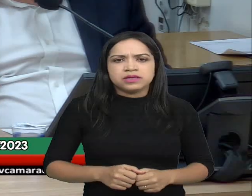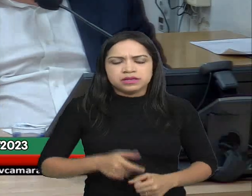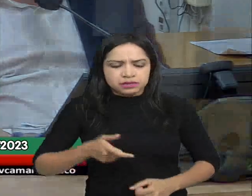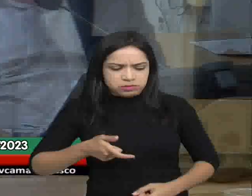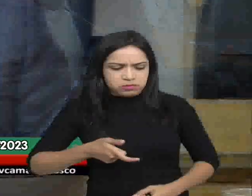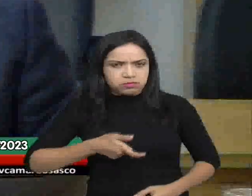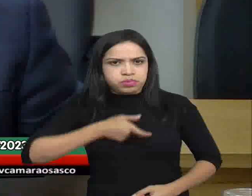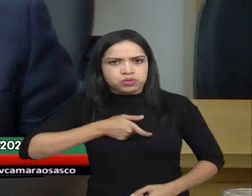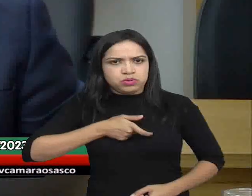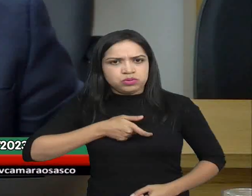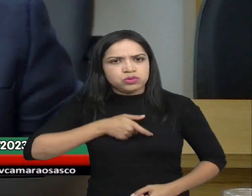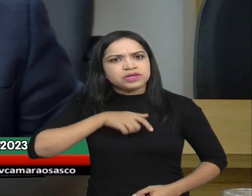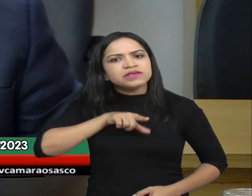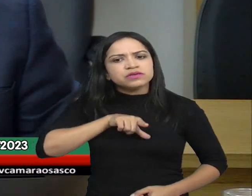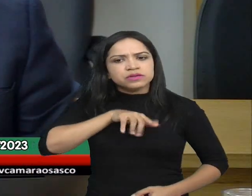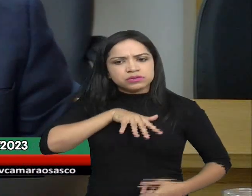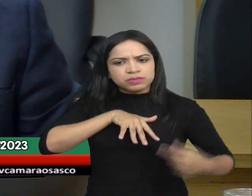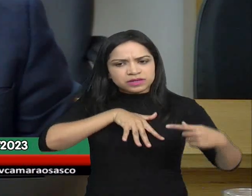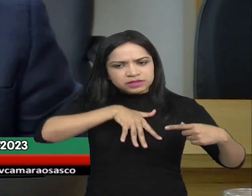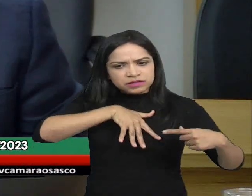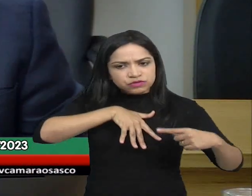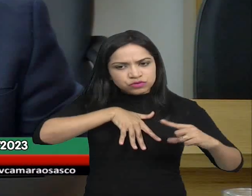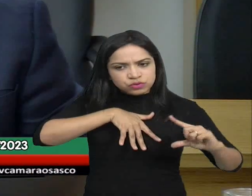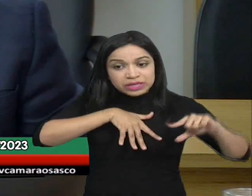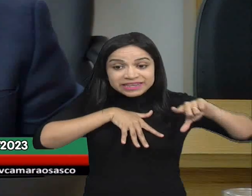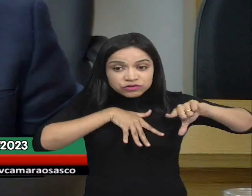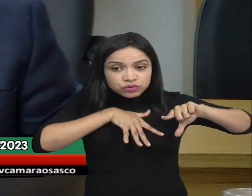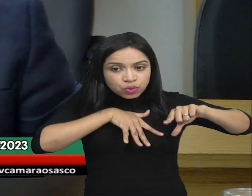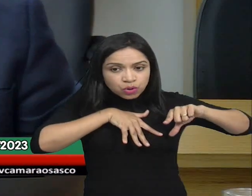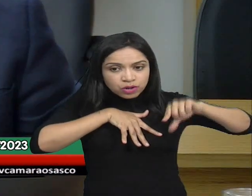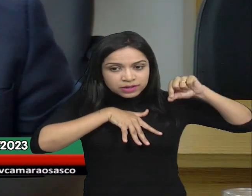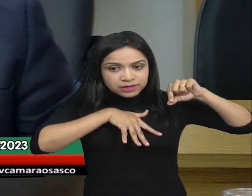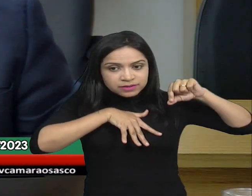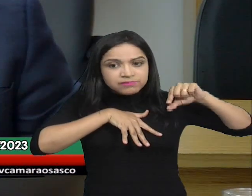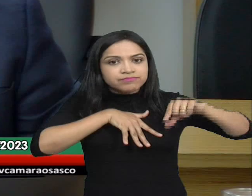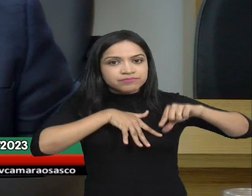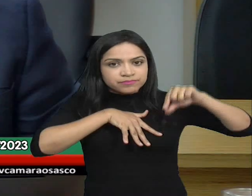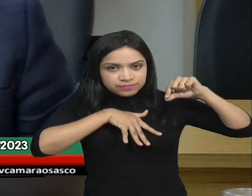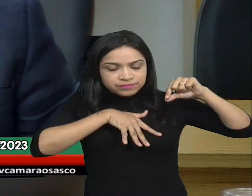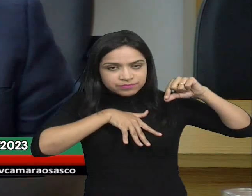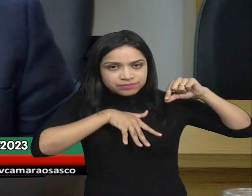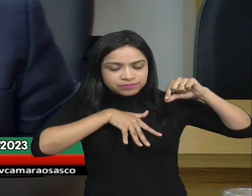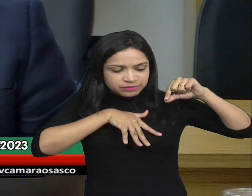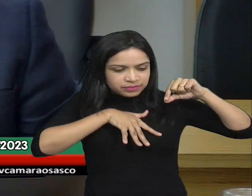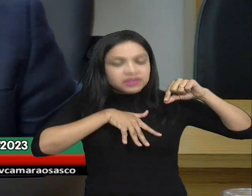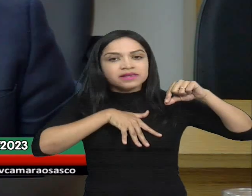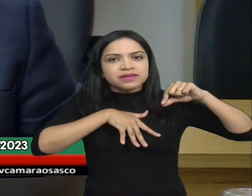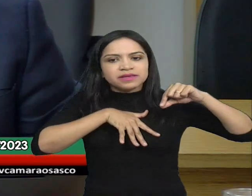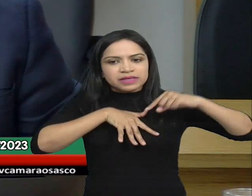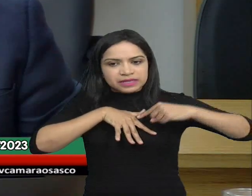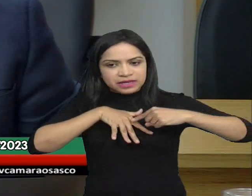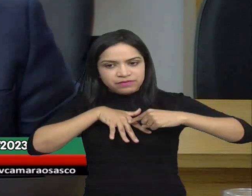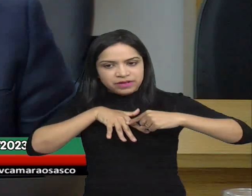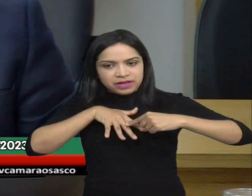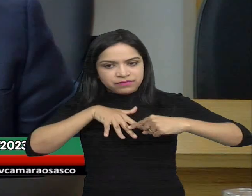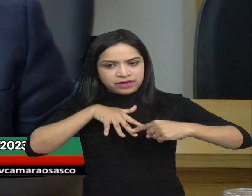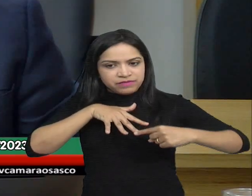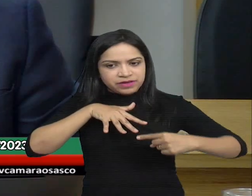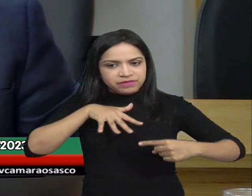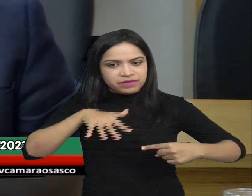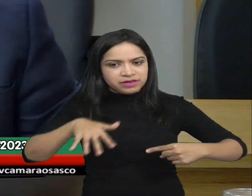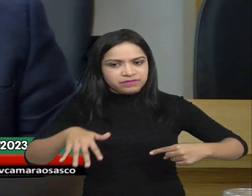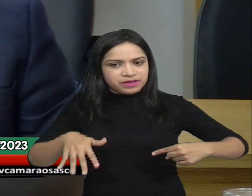braquial, radial, e nessa artéria a gente chega até a artéria do coração. Então, é por ela que a gente vai fazer a